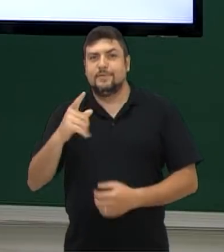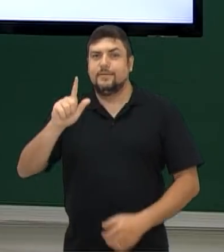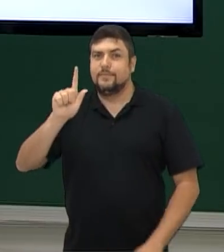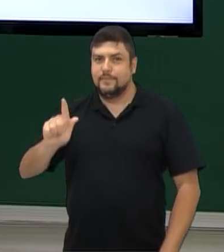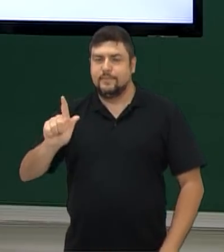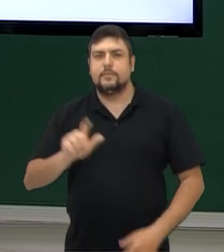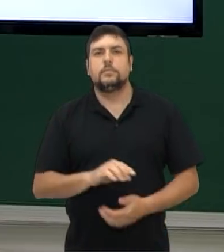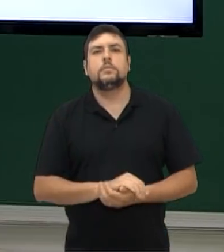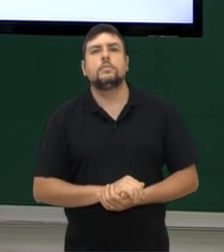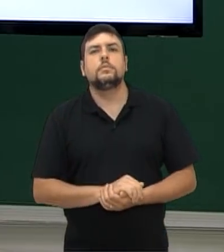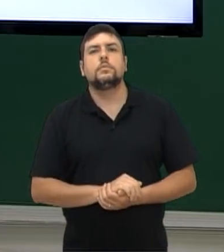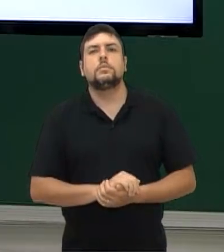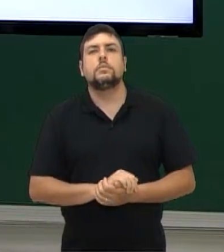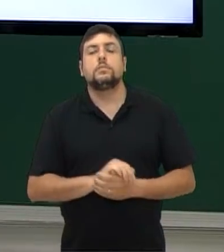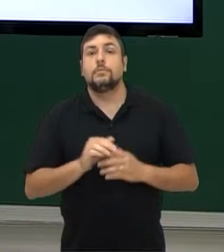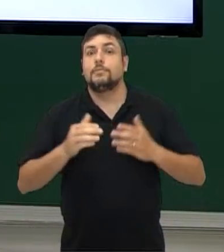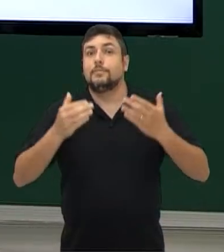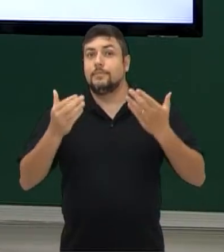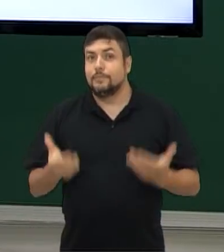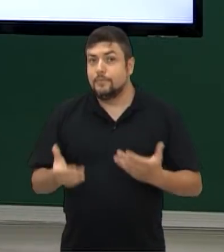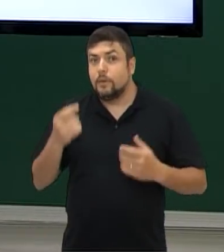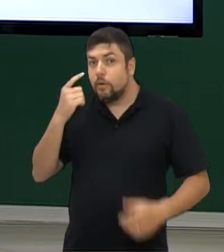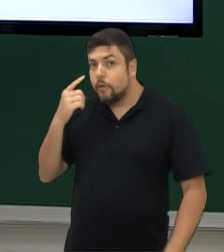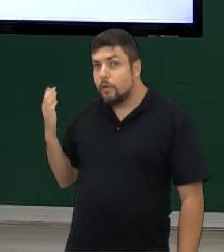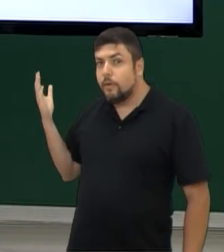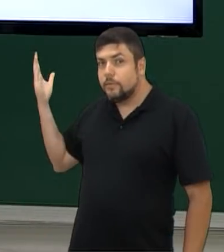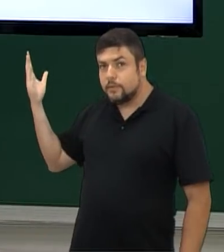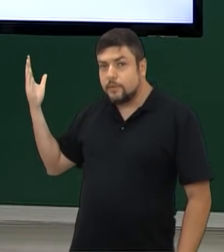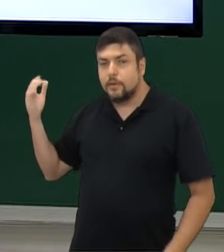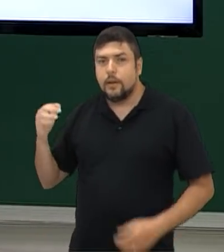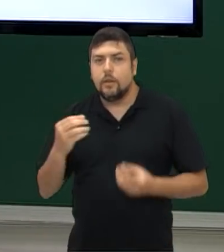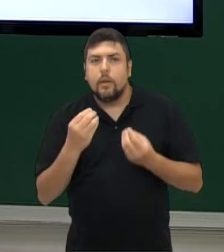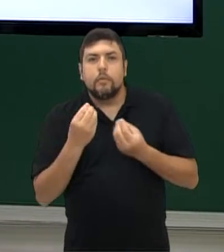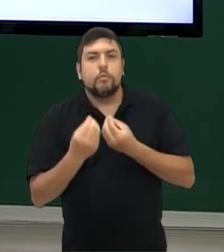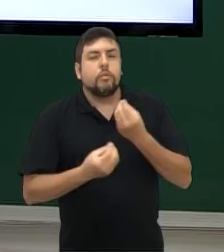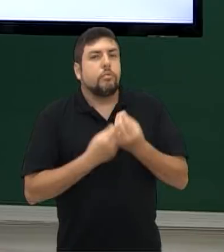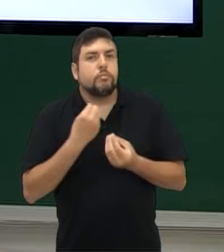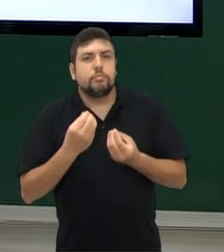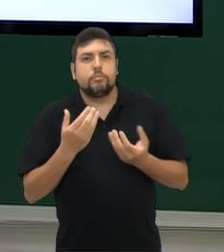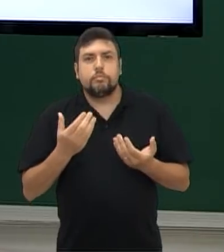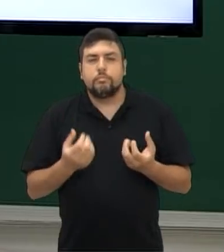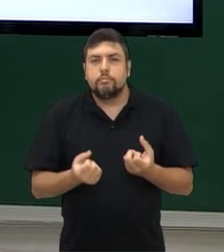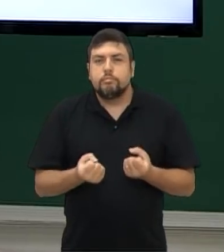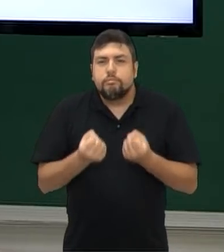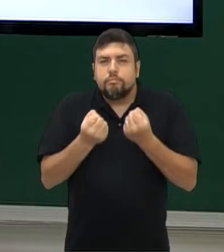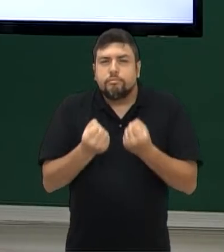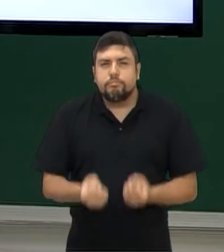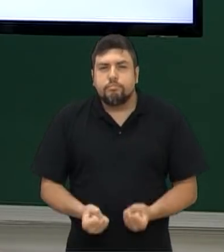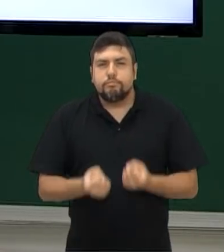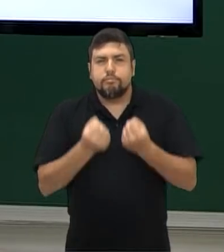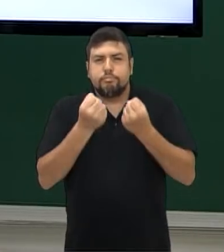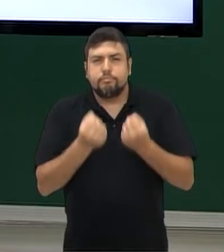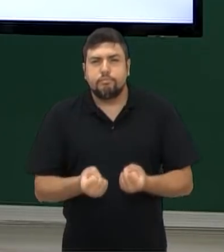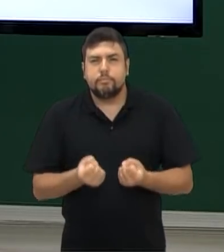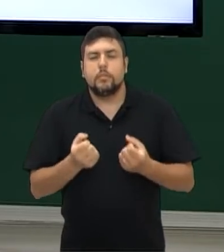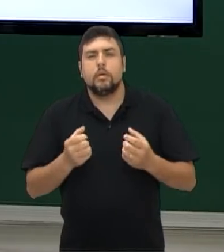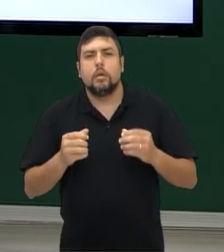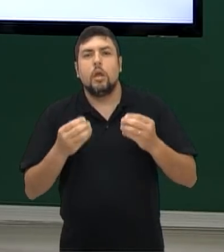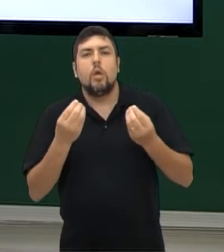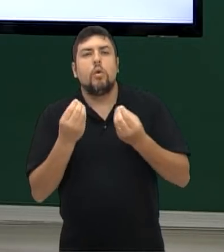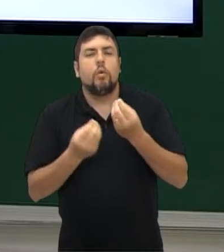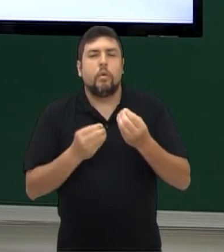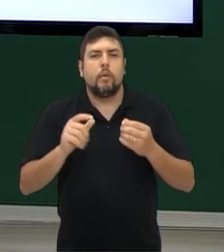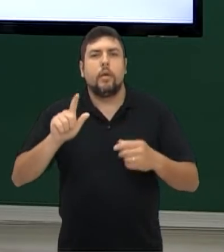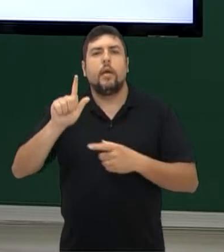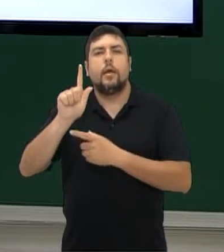Então, a melhor medida para eu poder usar para fazer a medida de um pacote de biscoito, da massa de um pacote de biscoito,